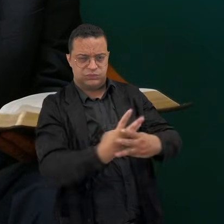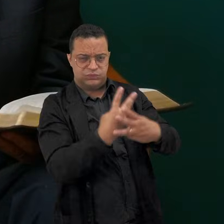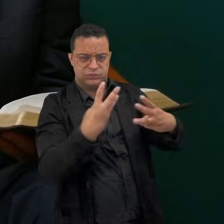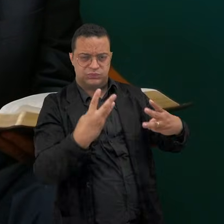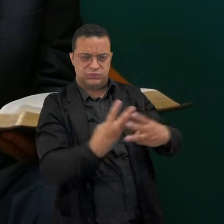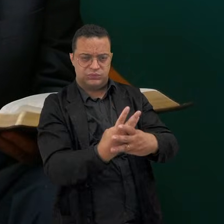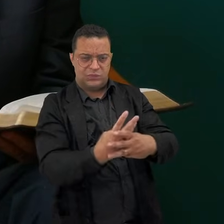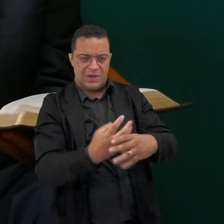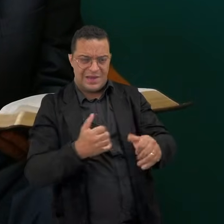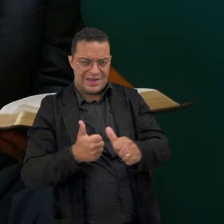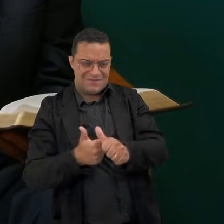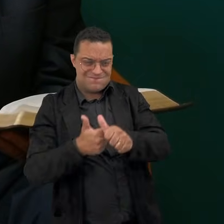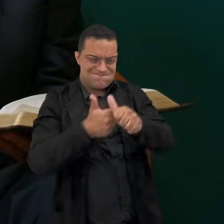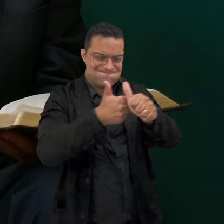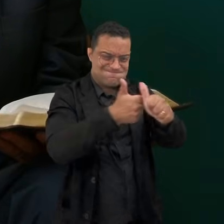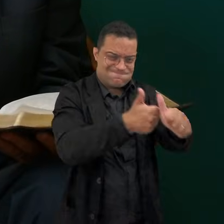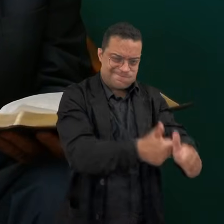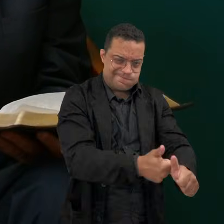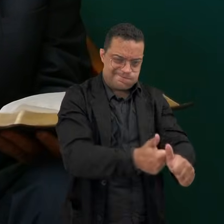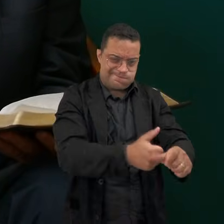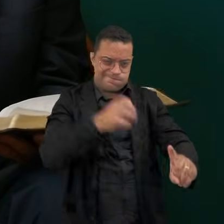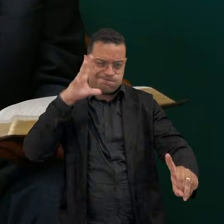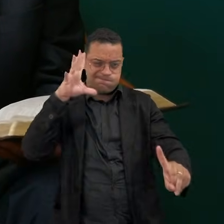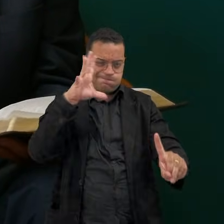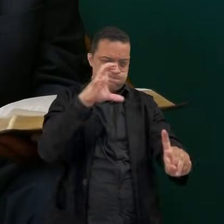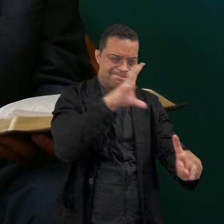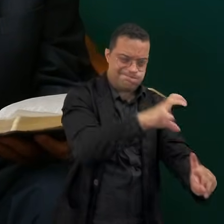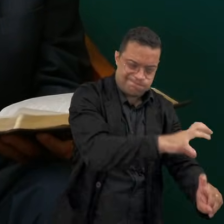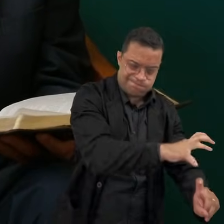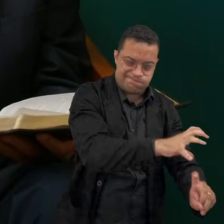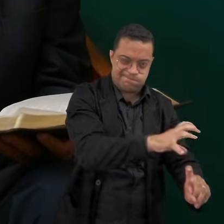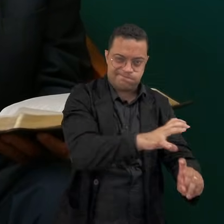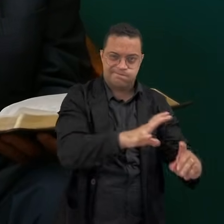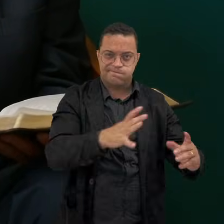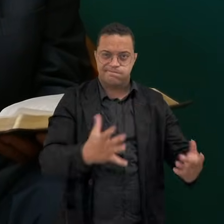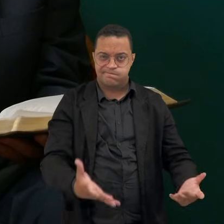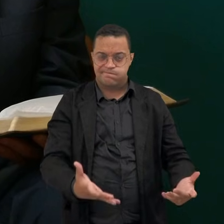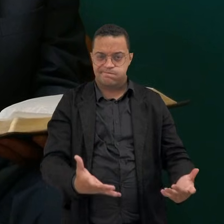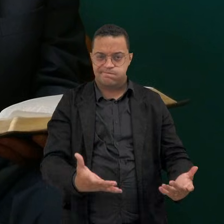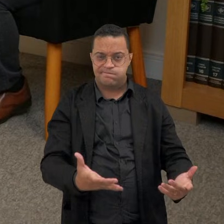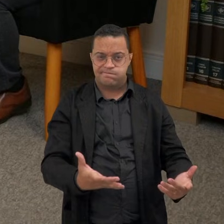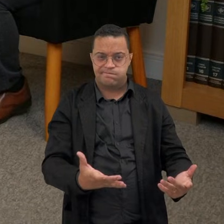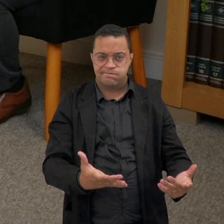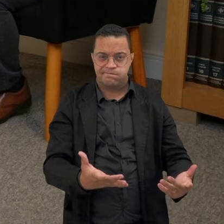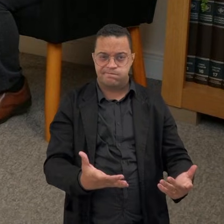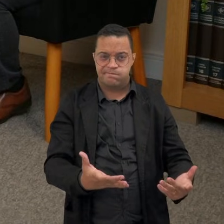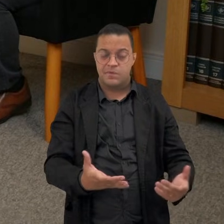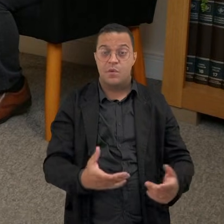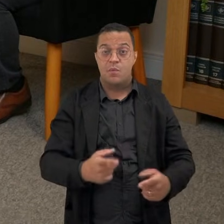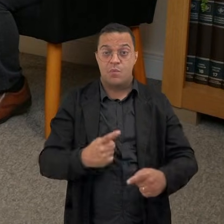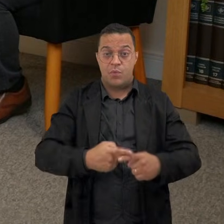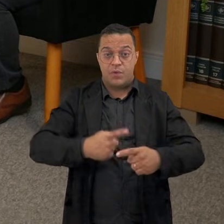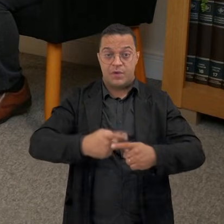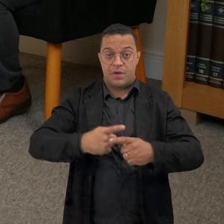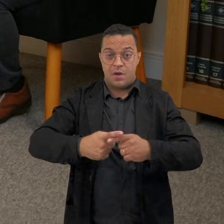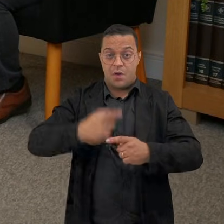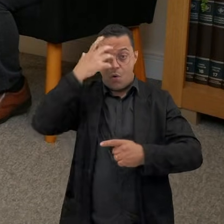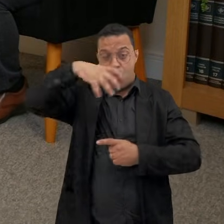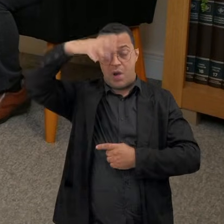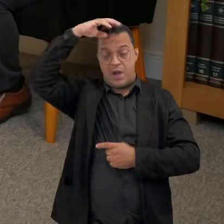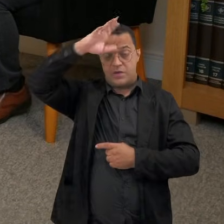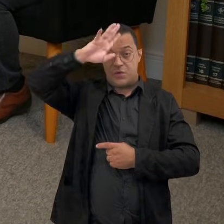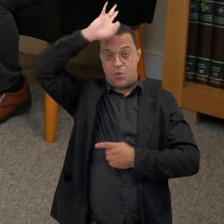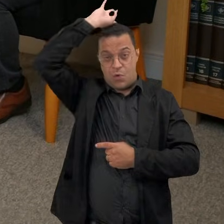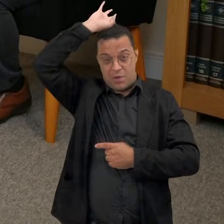contra o seu domínio. E foi... o Império Romano mandou exércitos poderosos